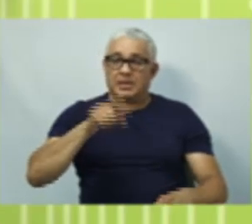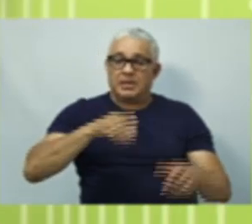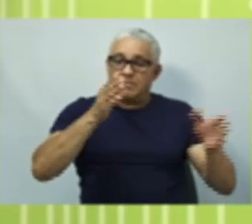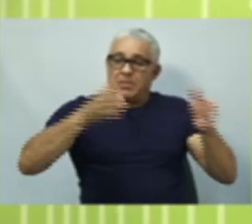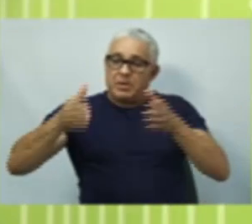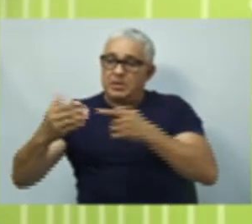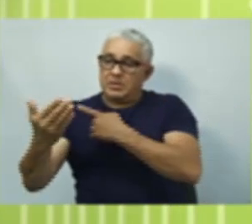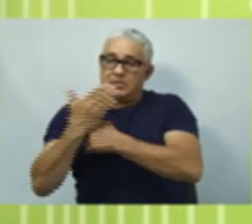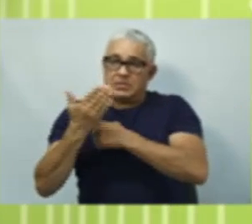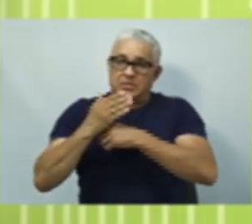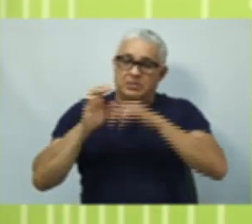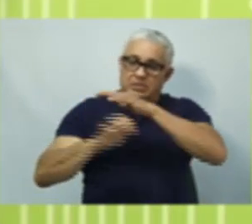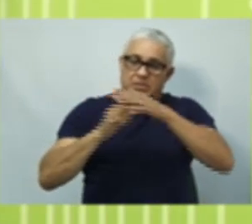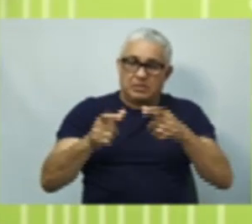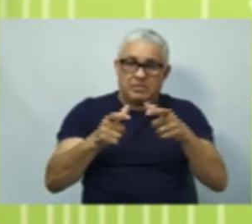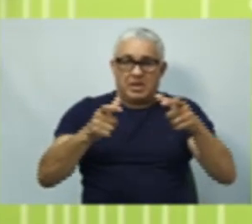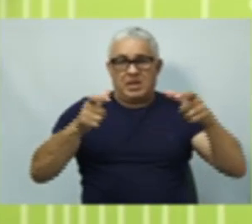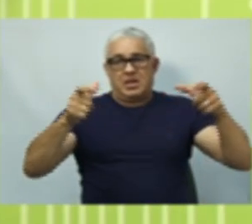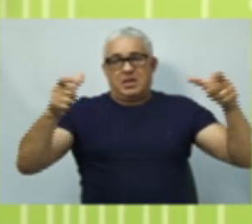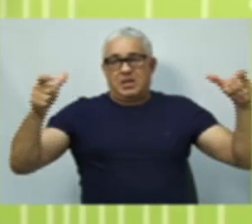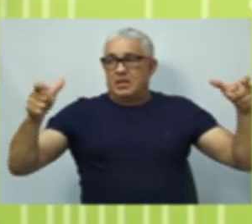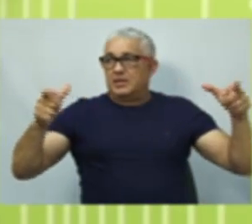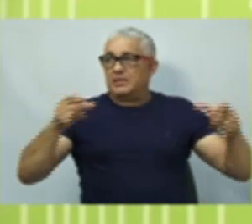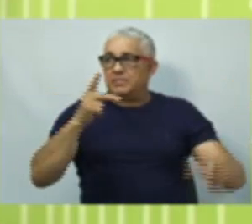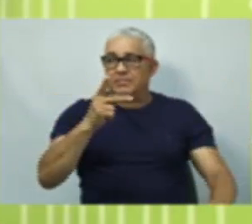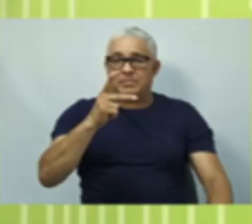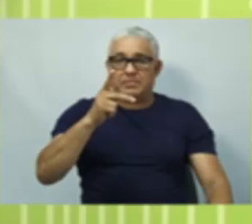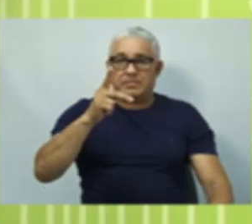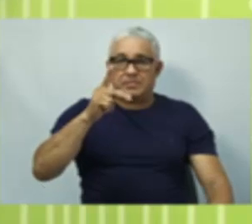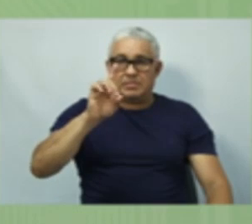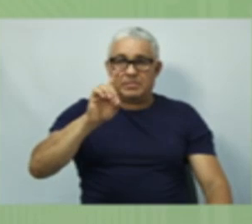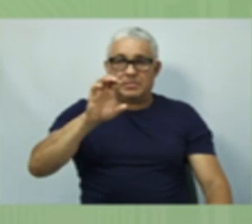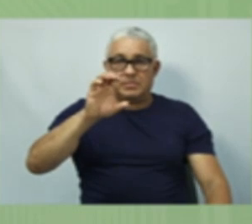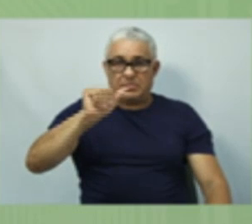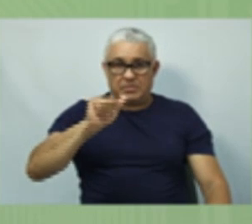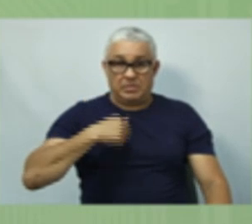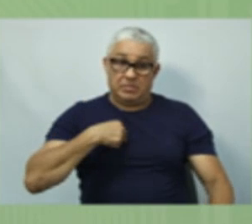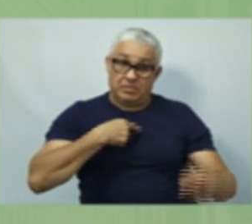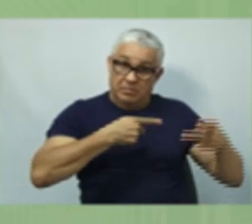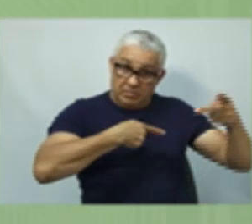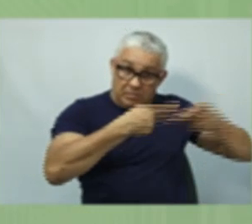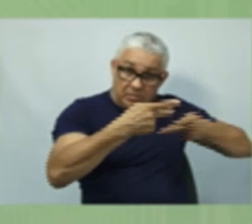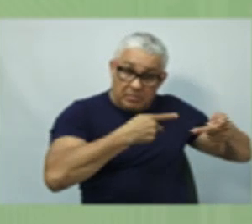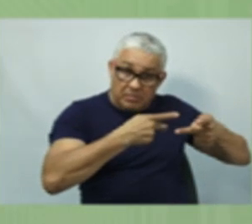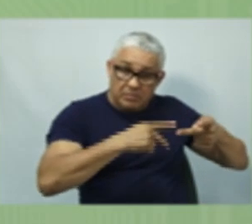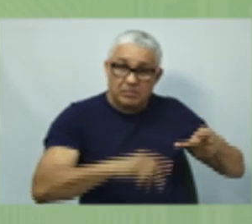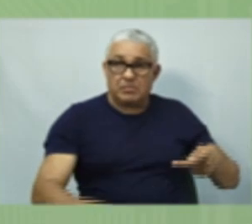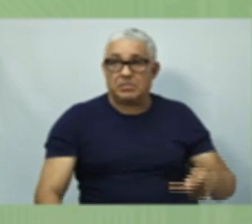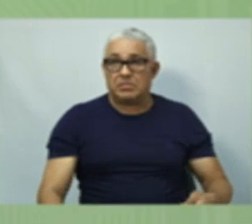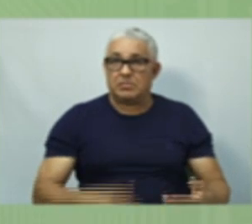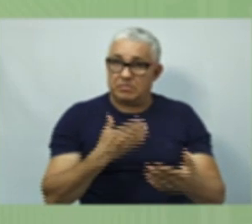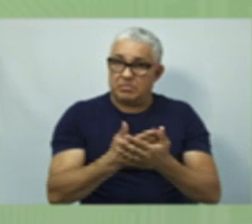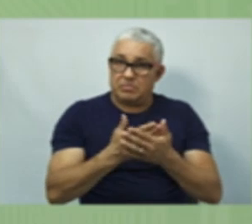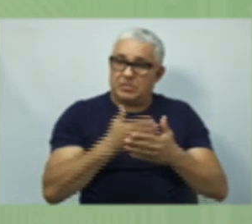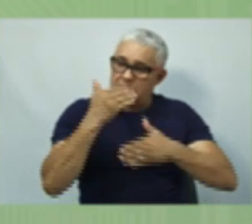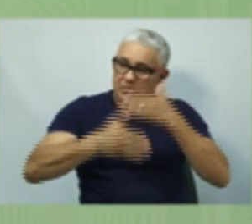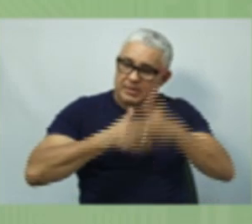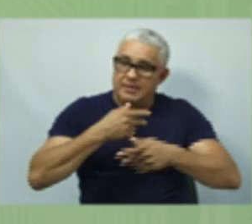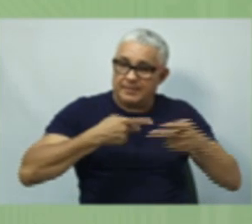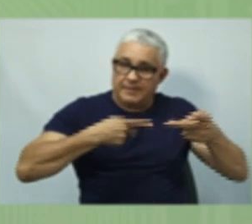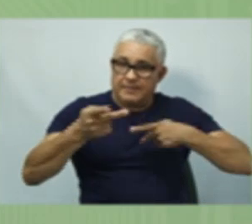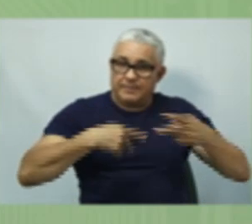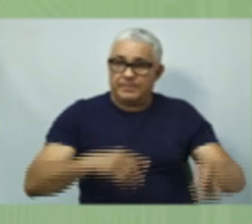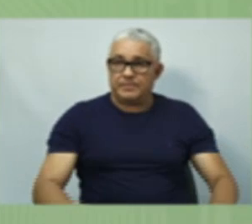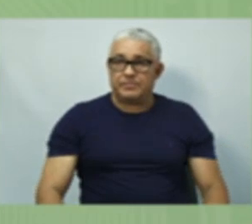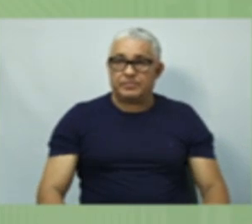nossa organização a crescer. Então, o ciclo PDCA, eu planejo, que eu vou estudar o processo de planejar